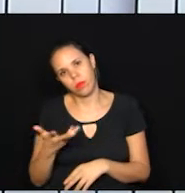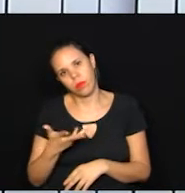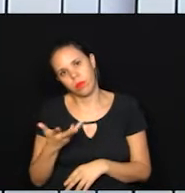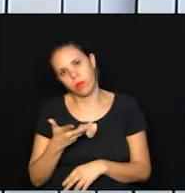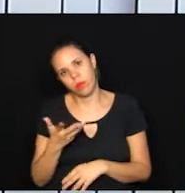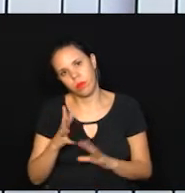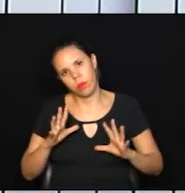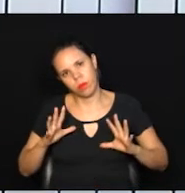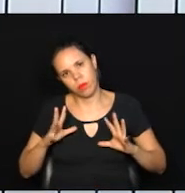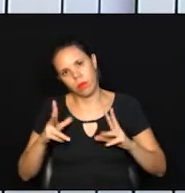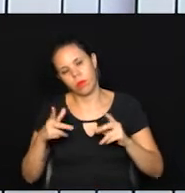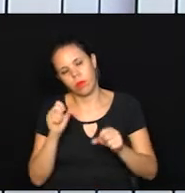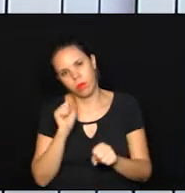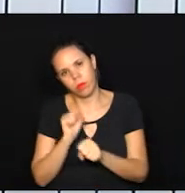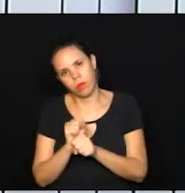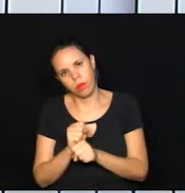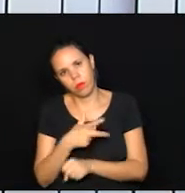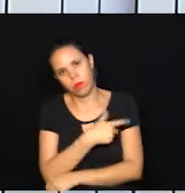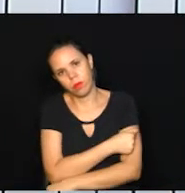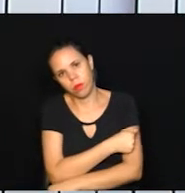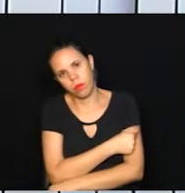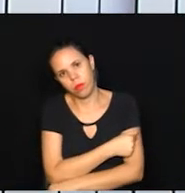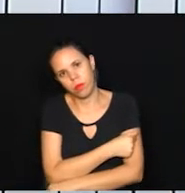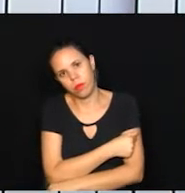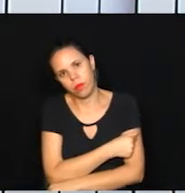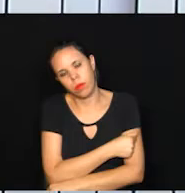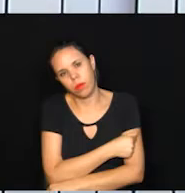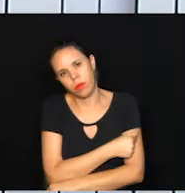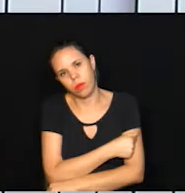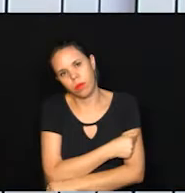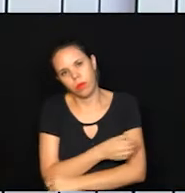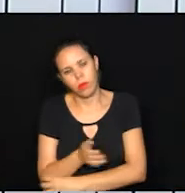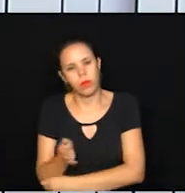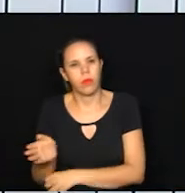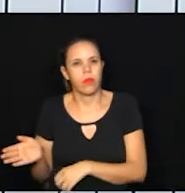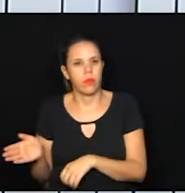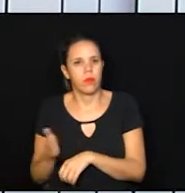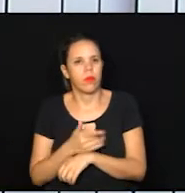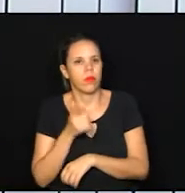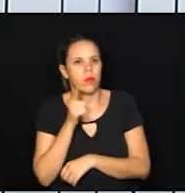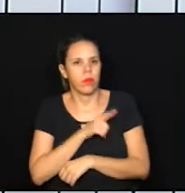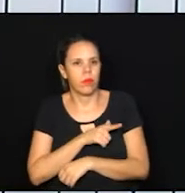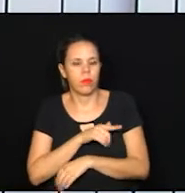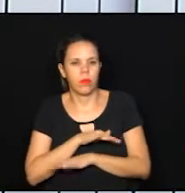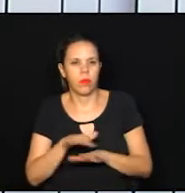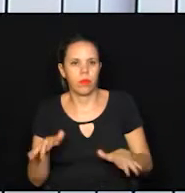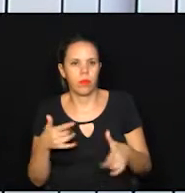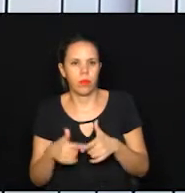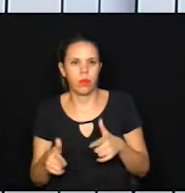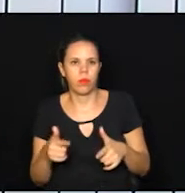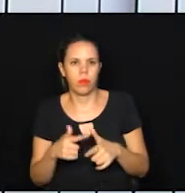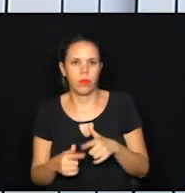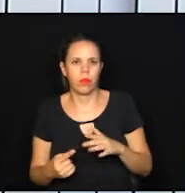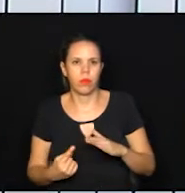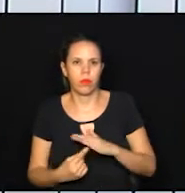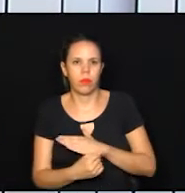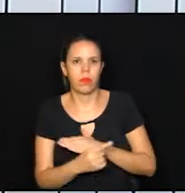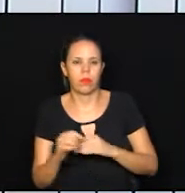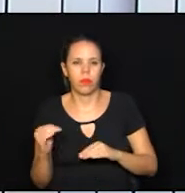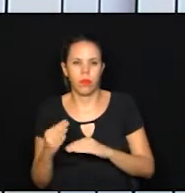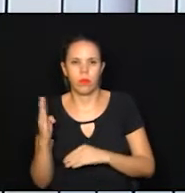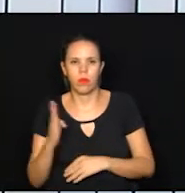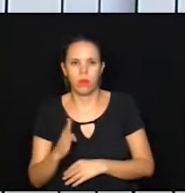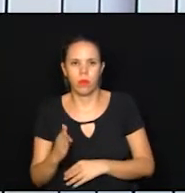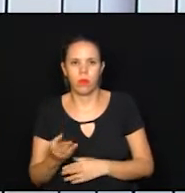mesmo, né? Todo mundo aguardando esta vacinação para o quanto antes acabarmos esta pandemia aqui no Brasil,